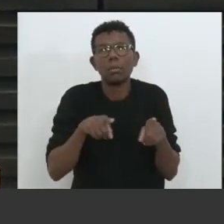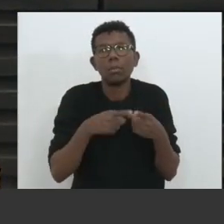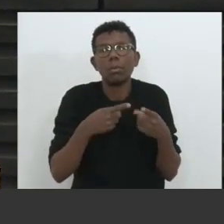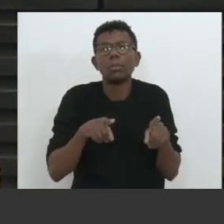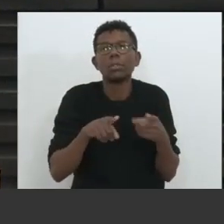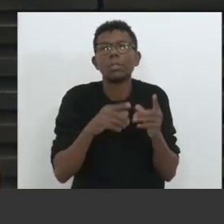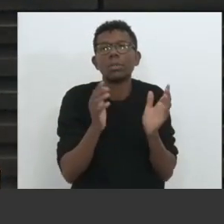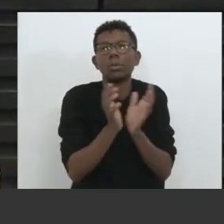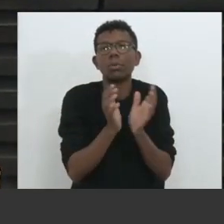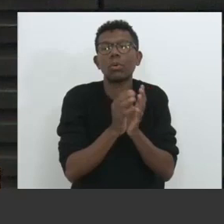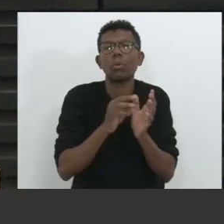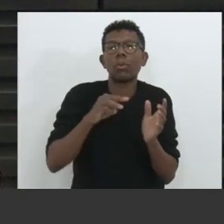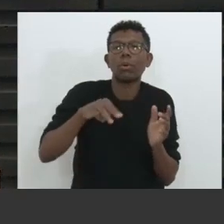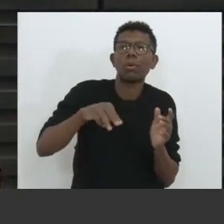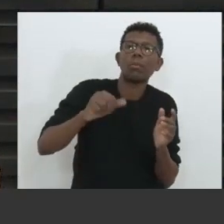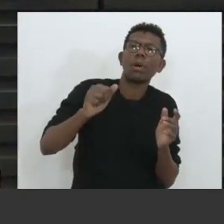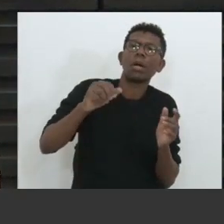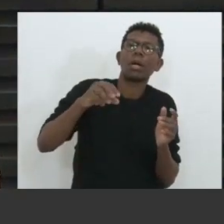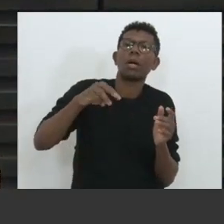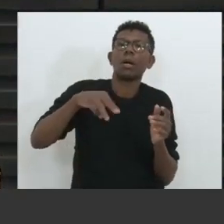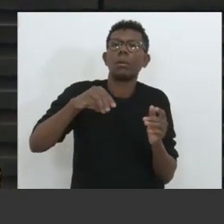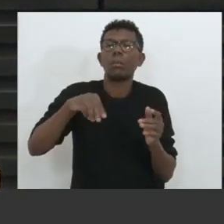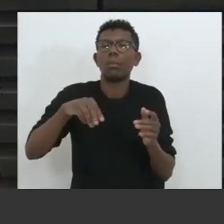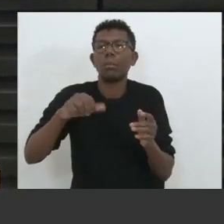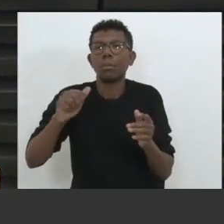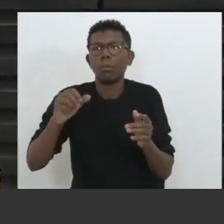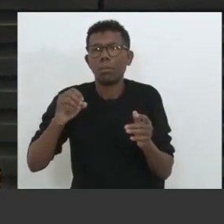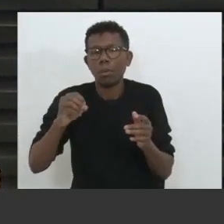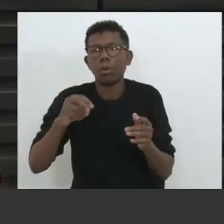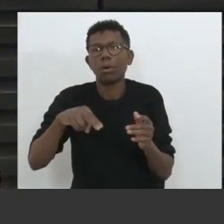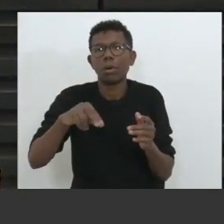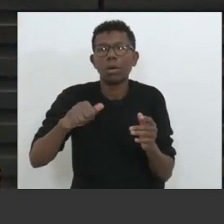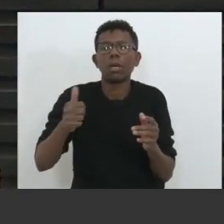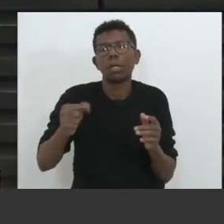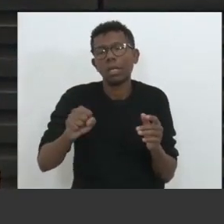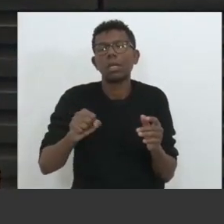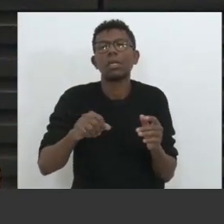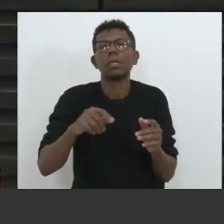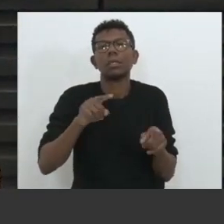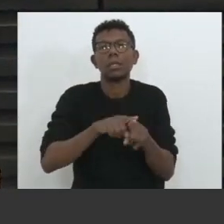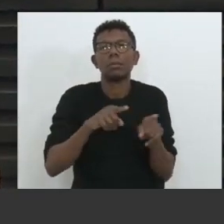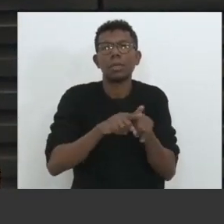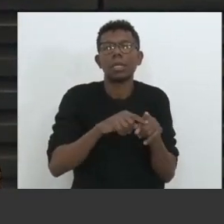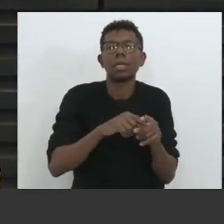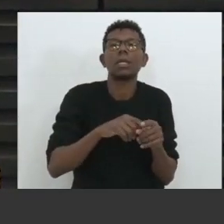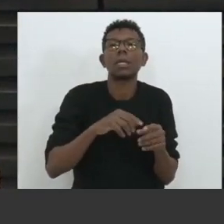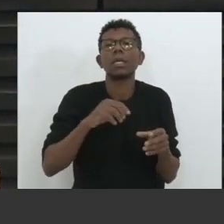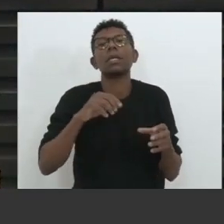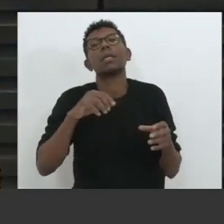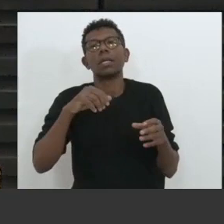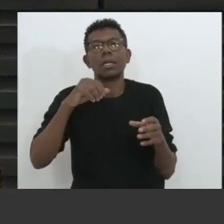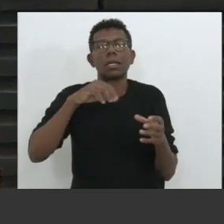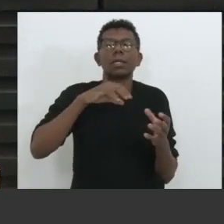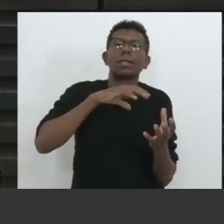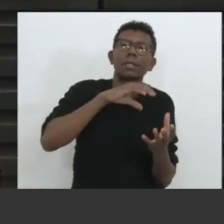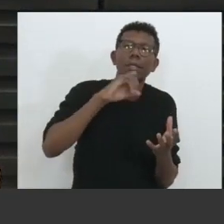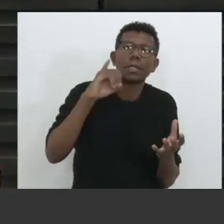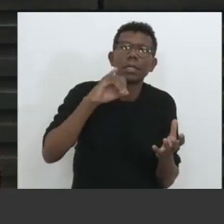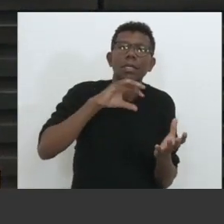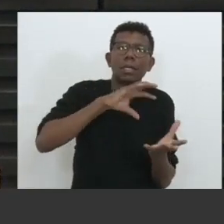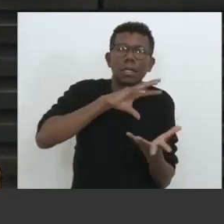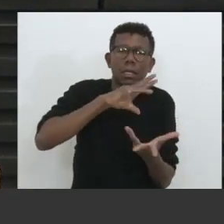com artistas de renome nacional e internacional como DJ aloc Vivi Seixas Buchecha